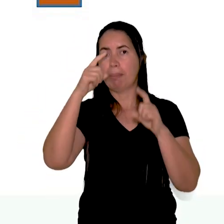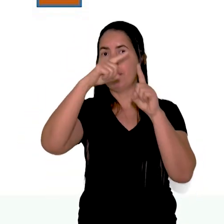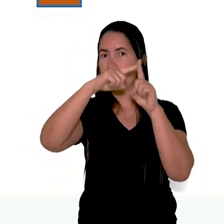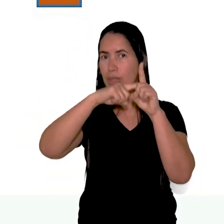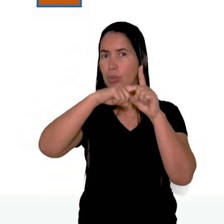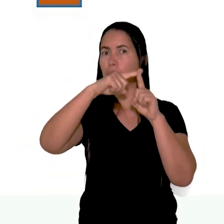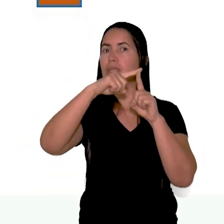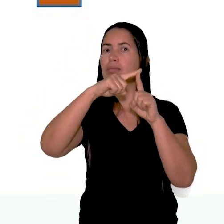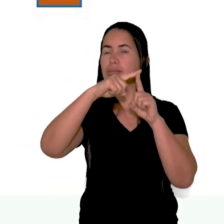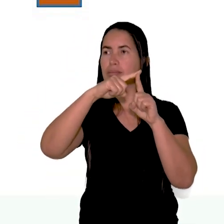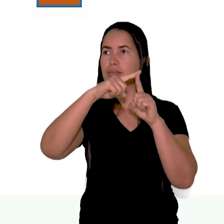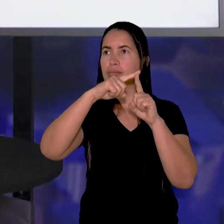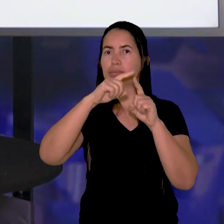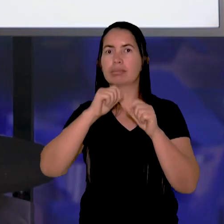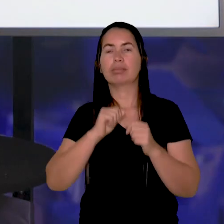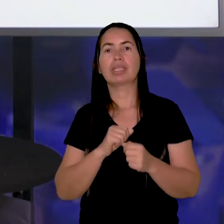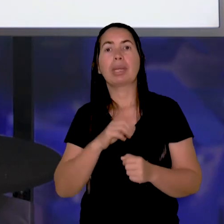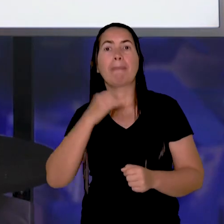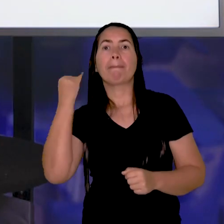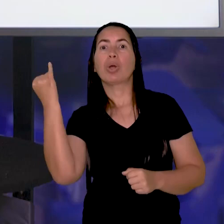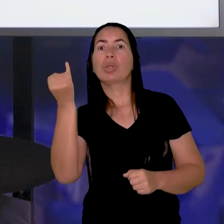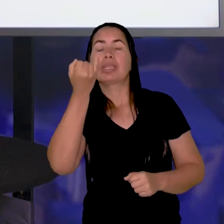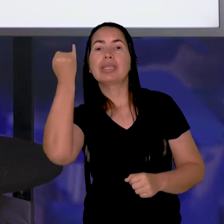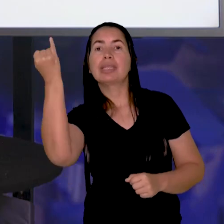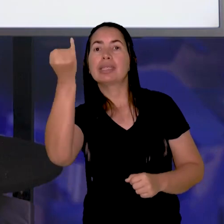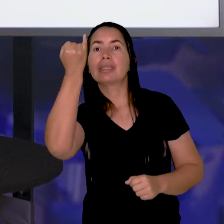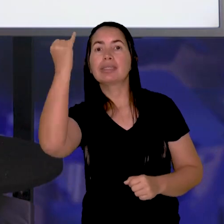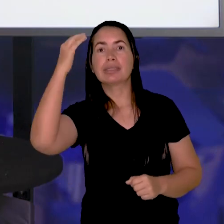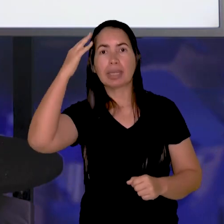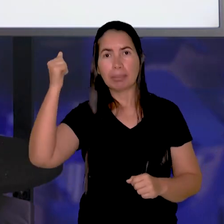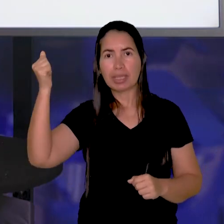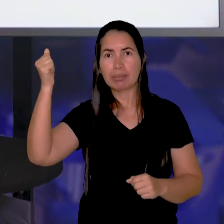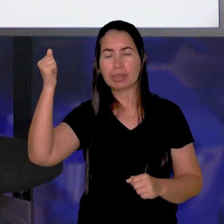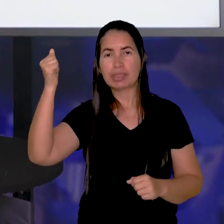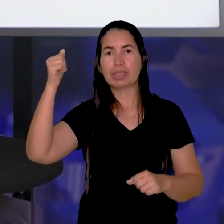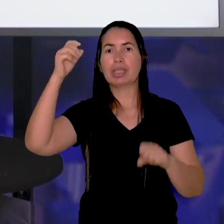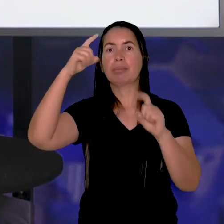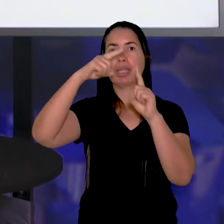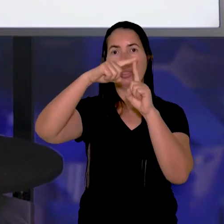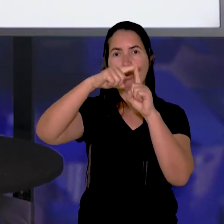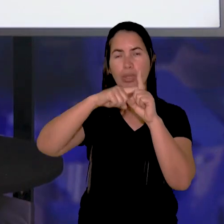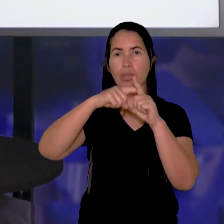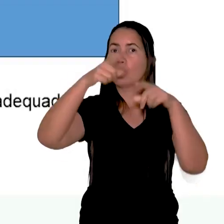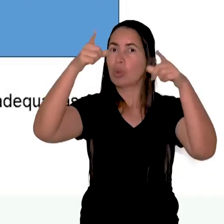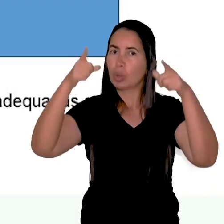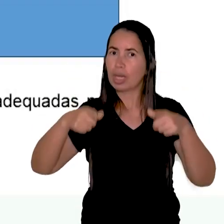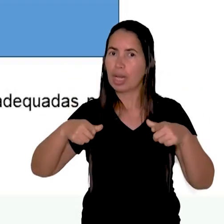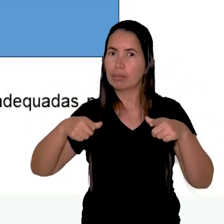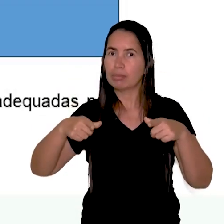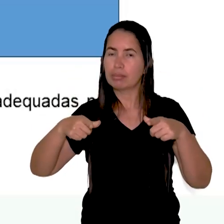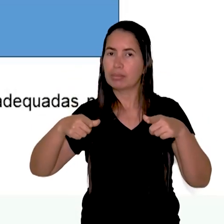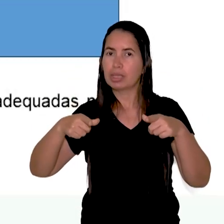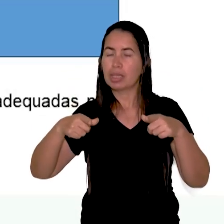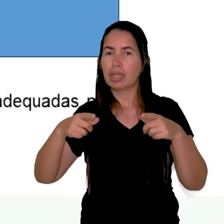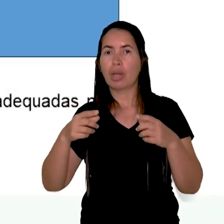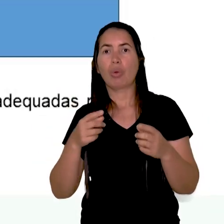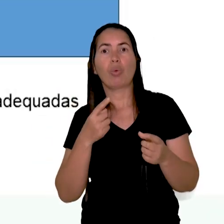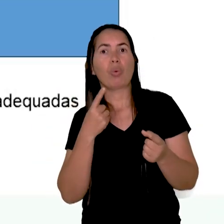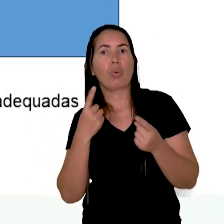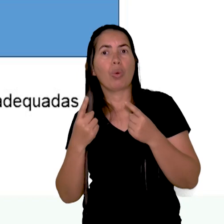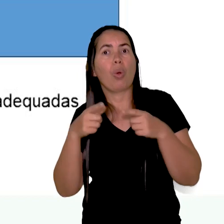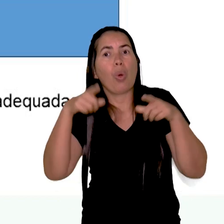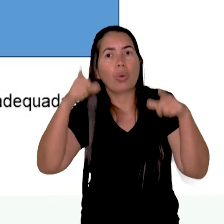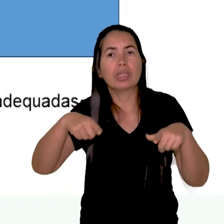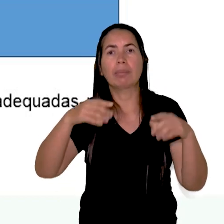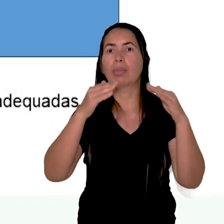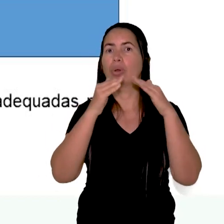temperatura. É importante sabermos a temperatura de um lugar, seja o qual moramos